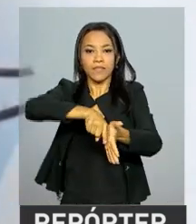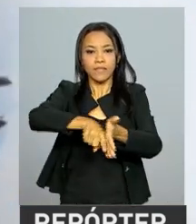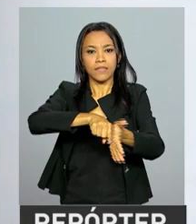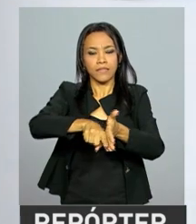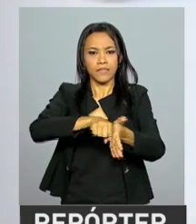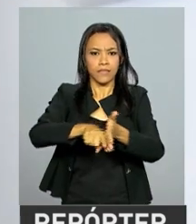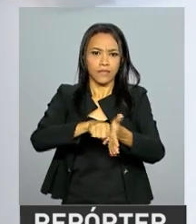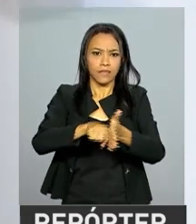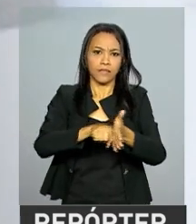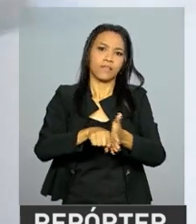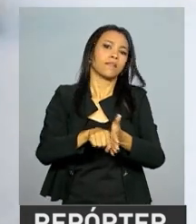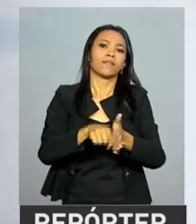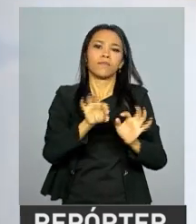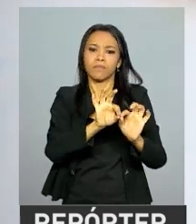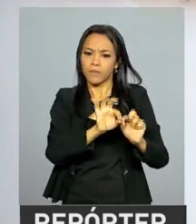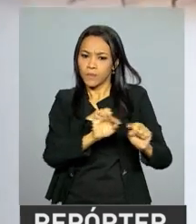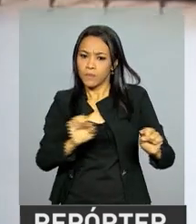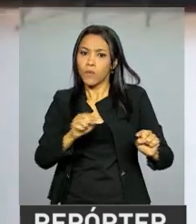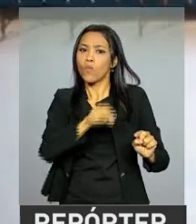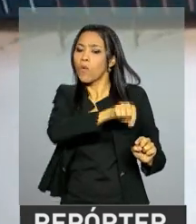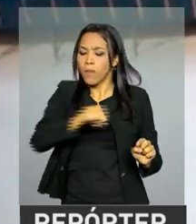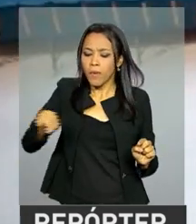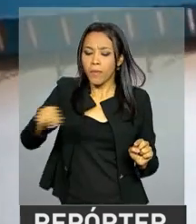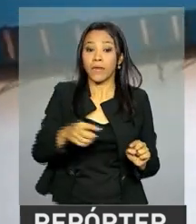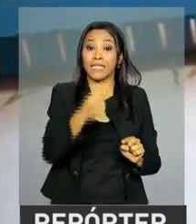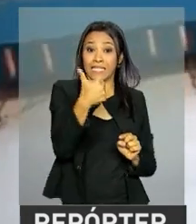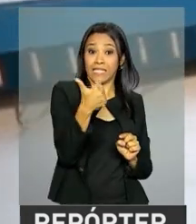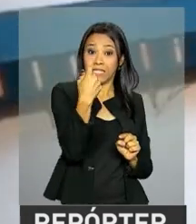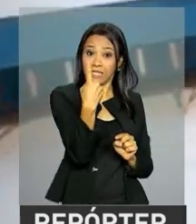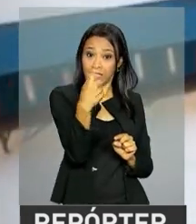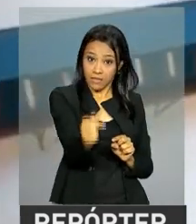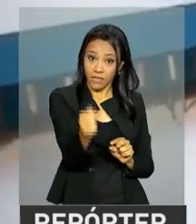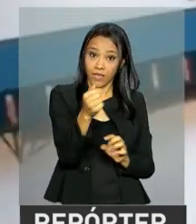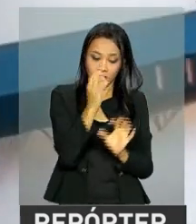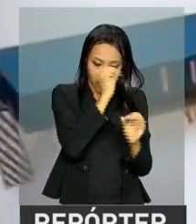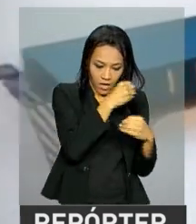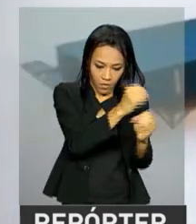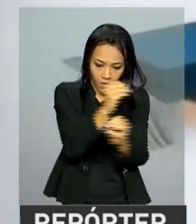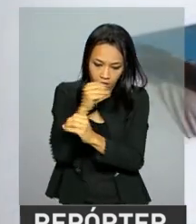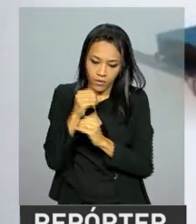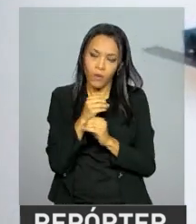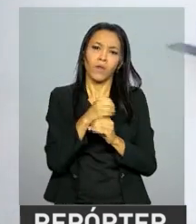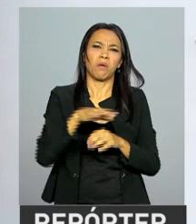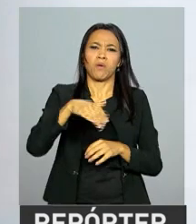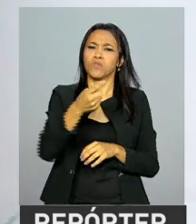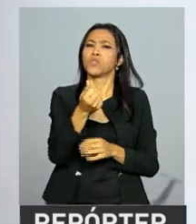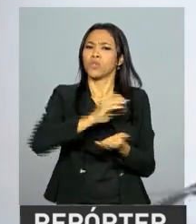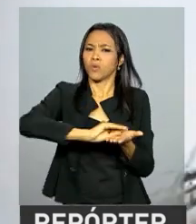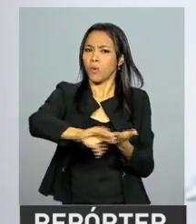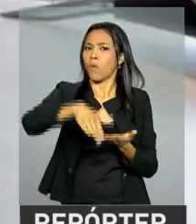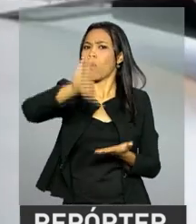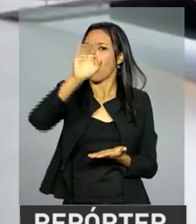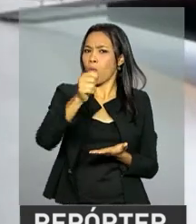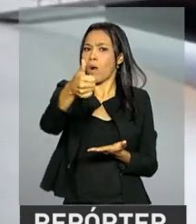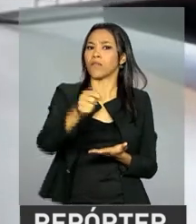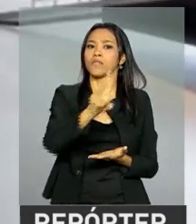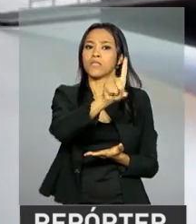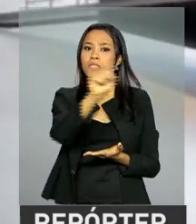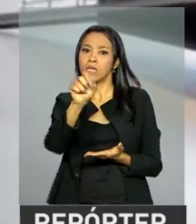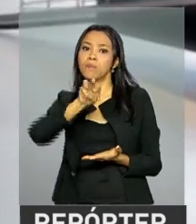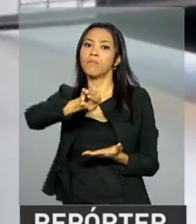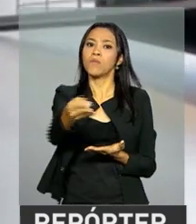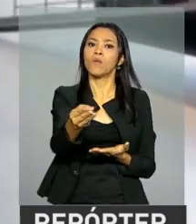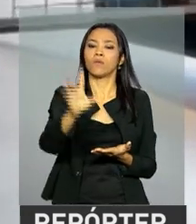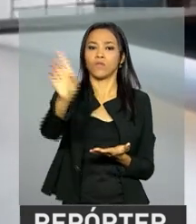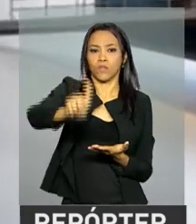qu com 17 Laboratórios o investimento nas obras é de quase 100 milhões de dólares a estação